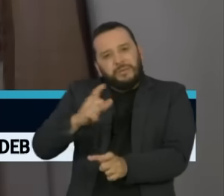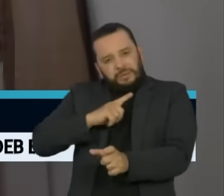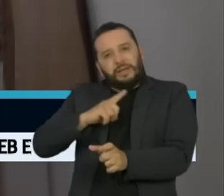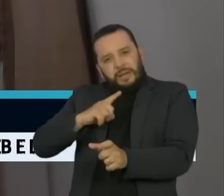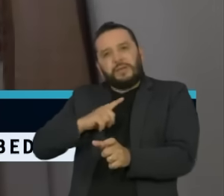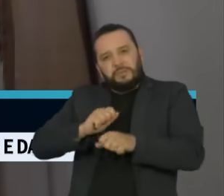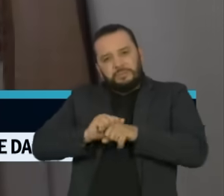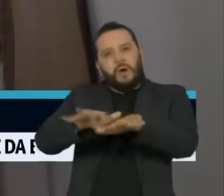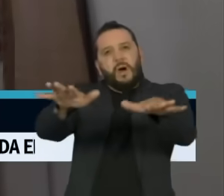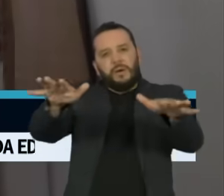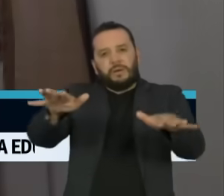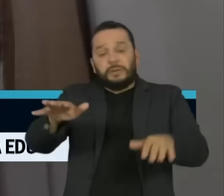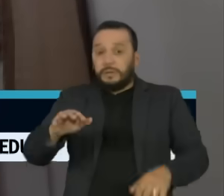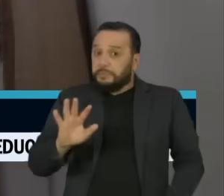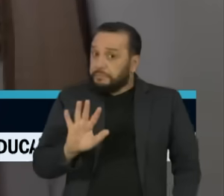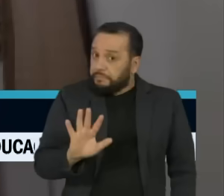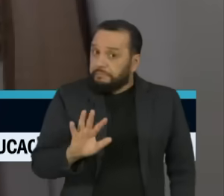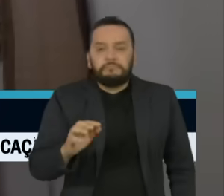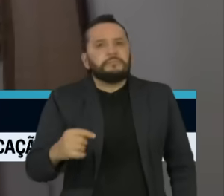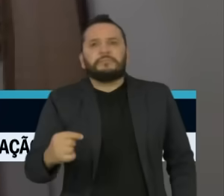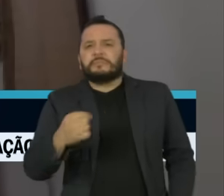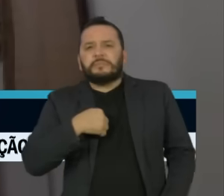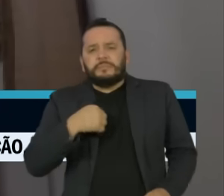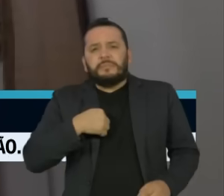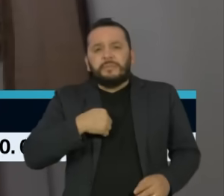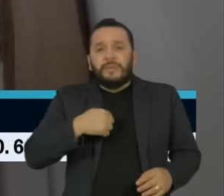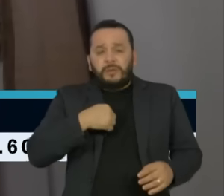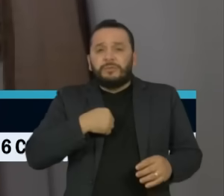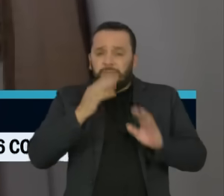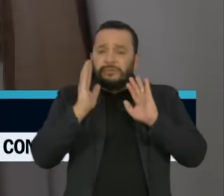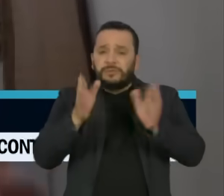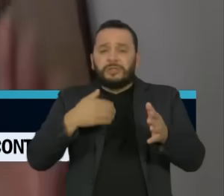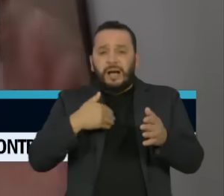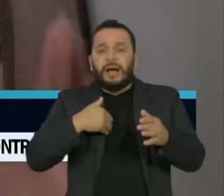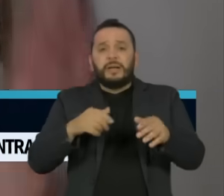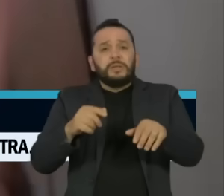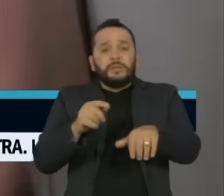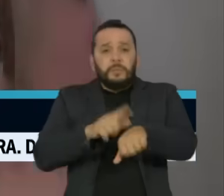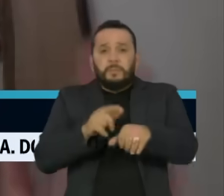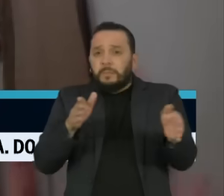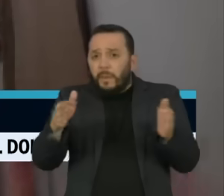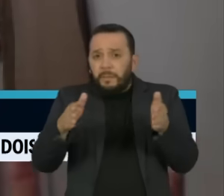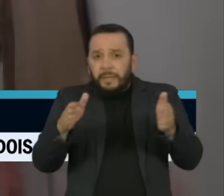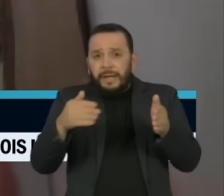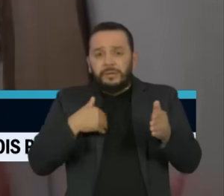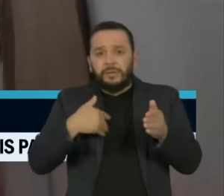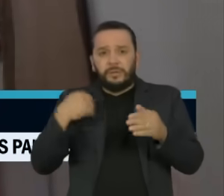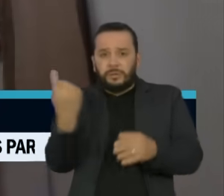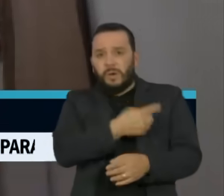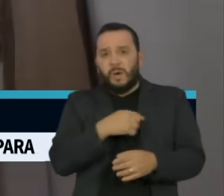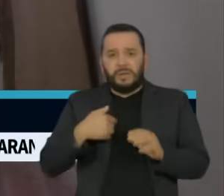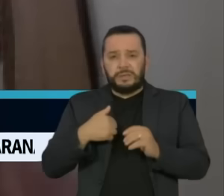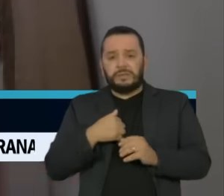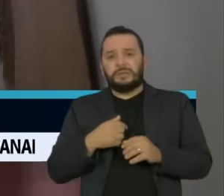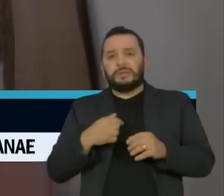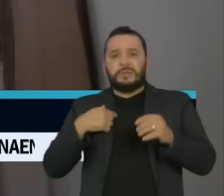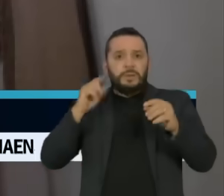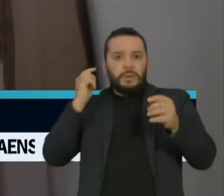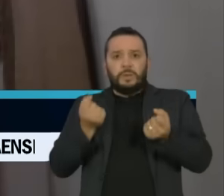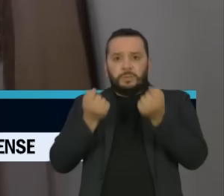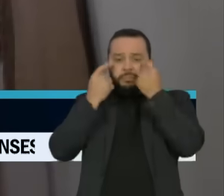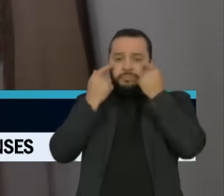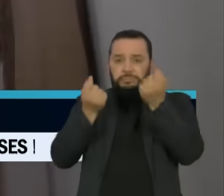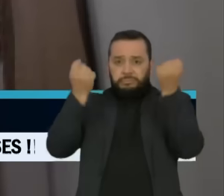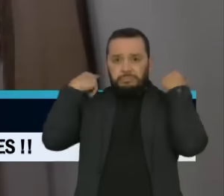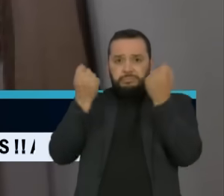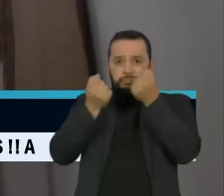tem, a gente está falando há muito tempo. Eu quero saber quem está escutando. E agora é um momento onde não dá mais para tampar os ouvidos, sabe? Assim, as pessoas têm que realmente